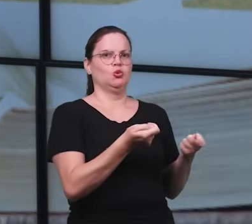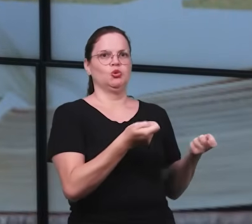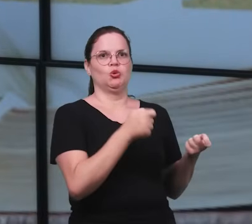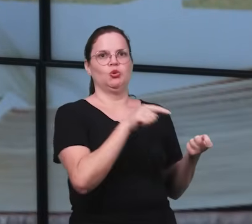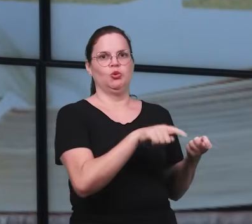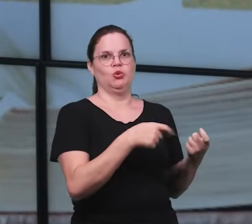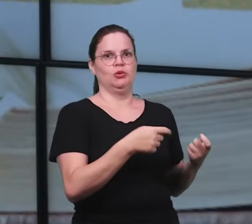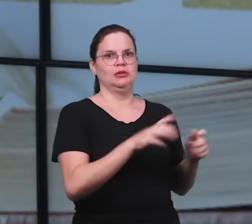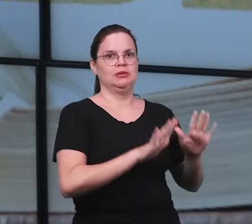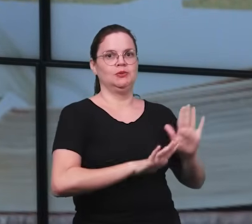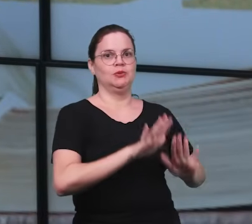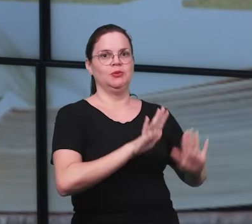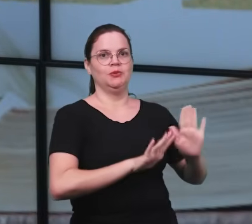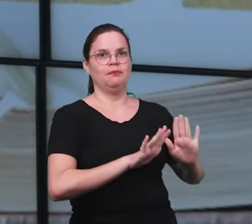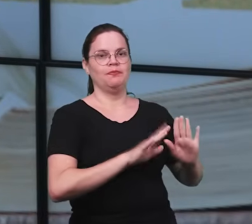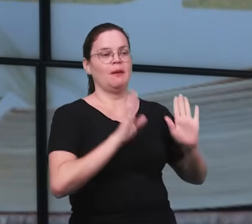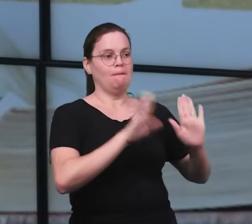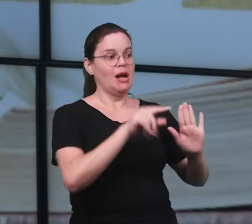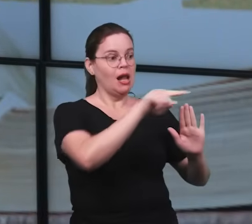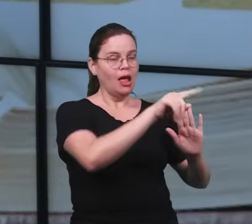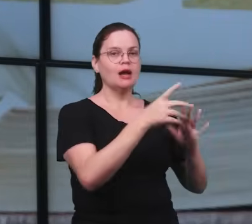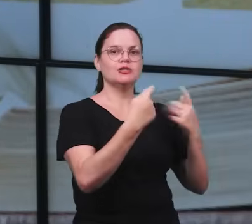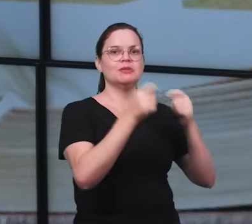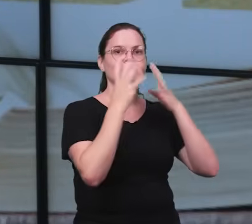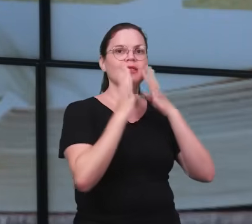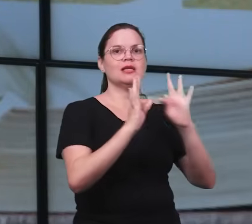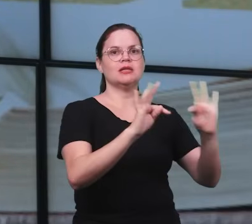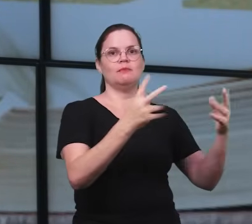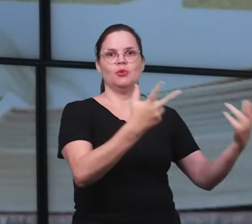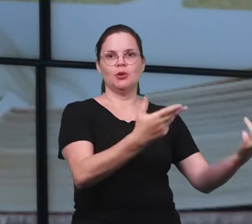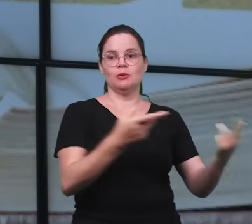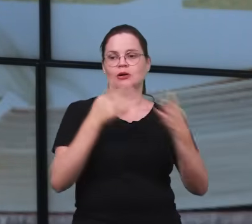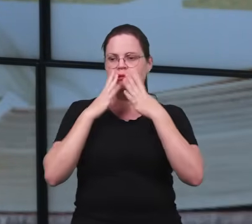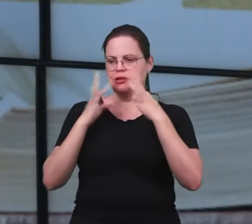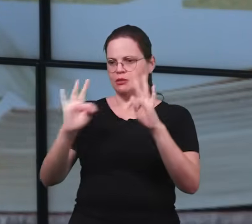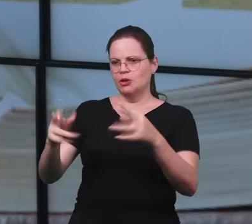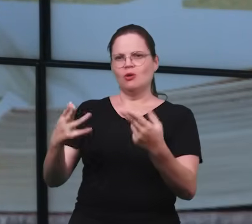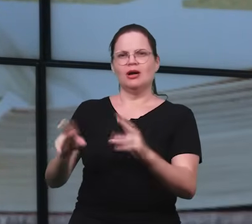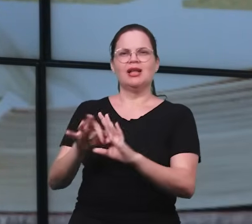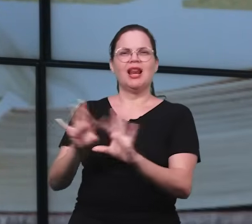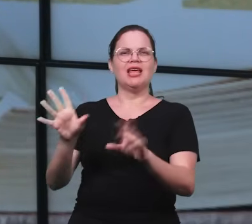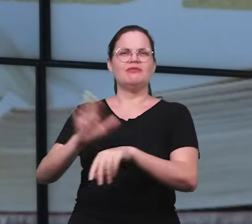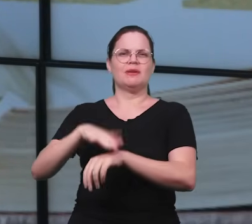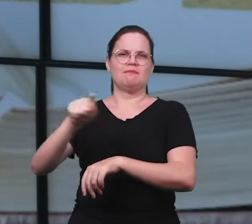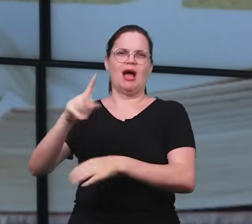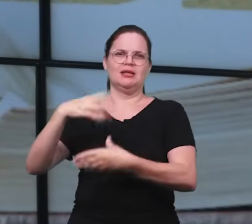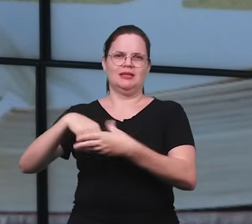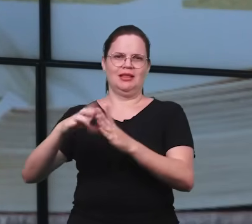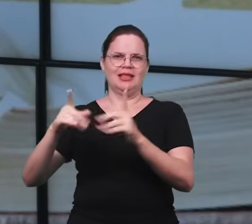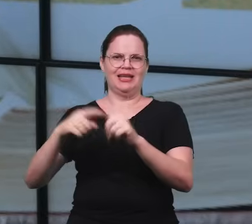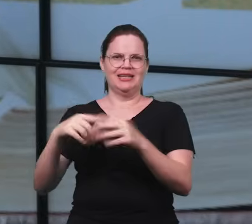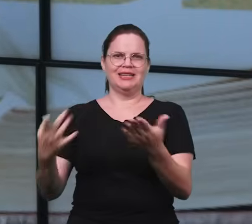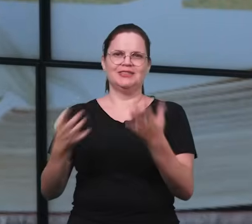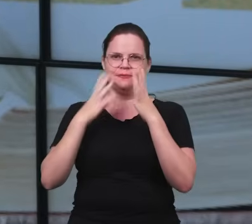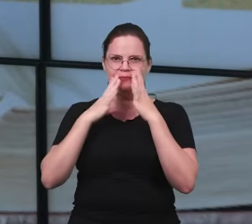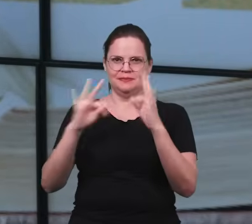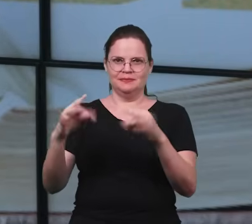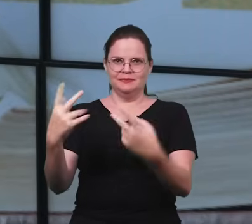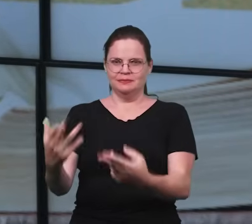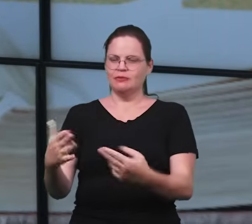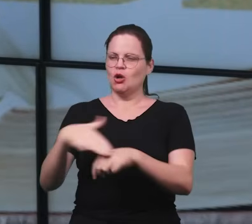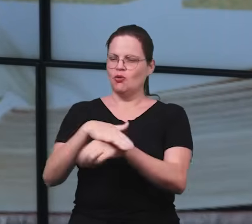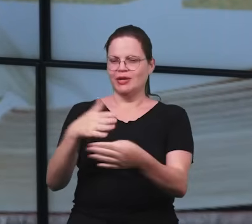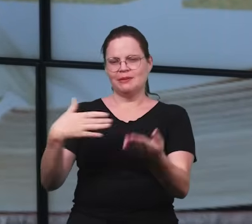o mesmo testemunho, a mesma veste que nós usamos na igreja, que é o testemunho, ele tem que